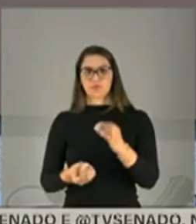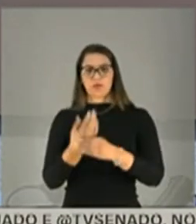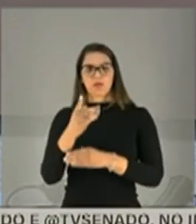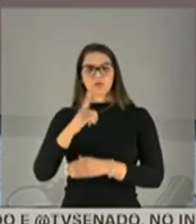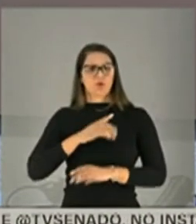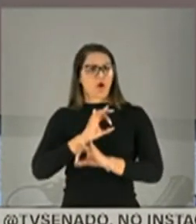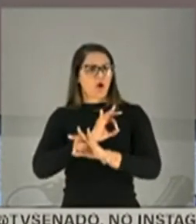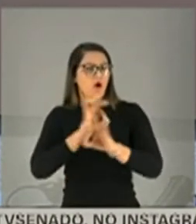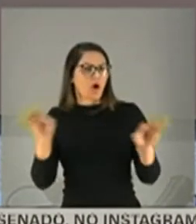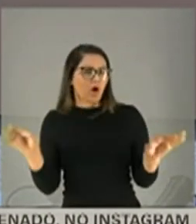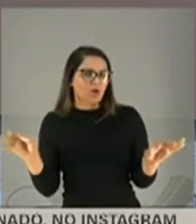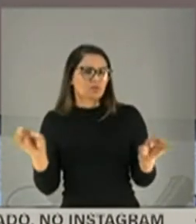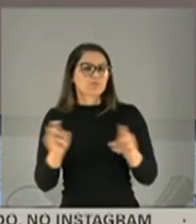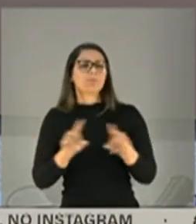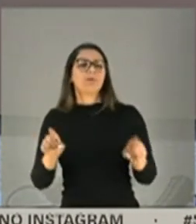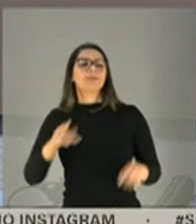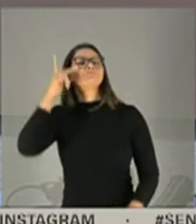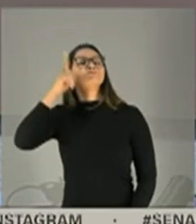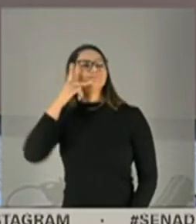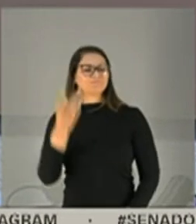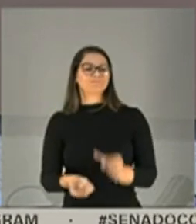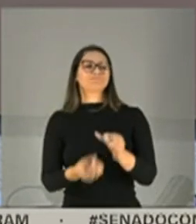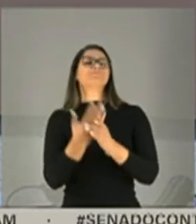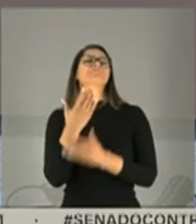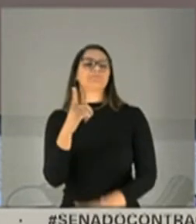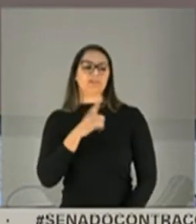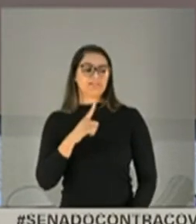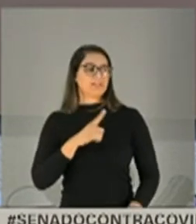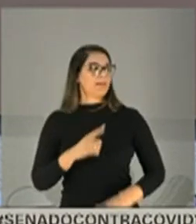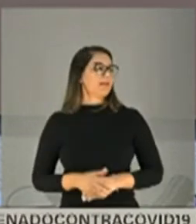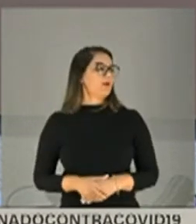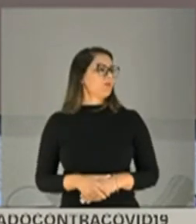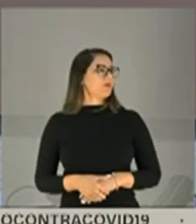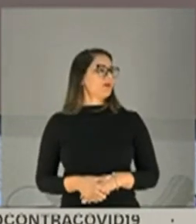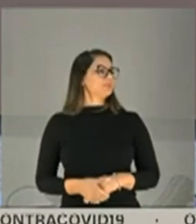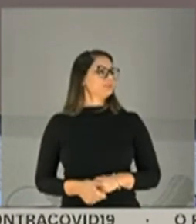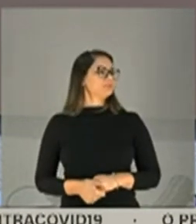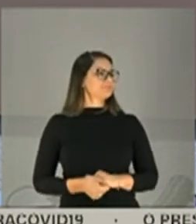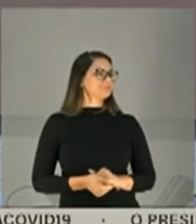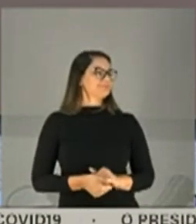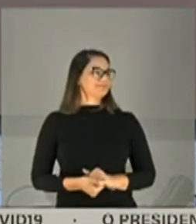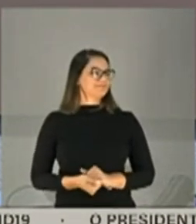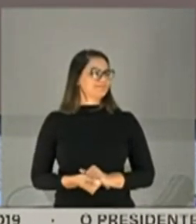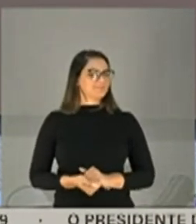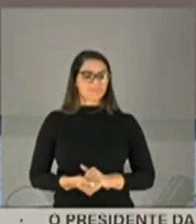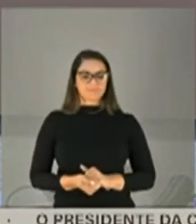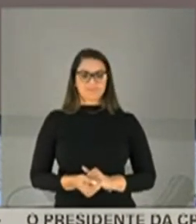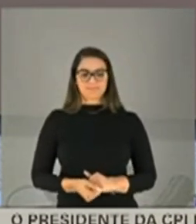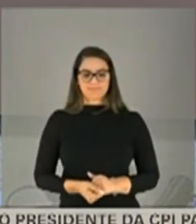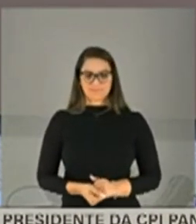ótima concepção, mas foi politizado, especialmente a partir das eleições municipais no ano passado.